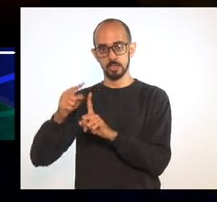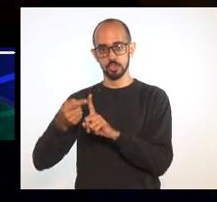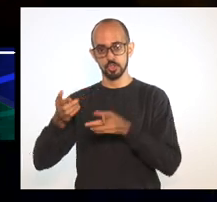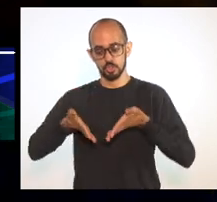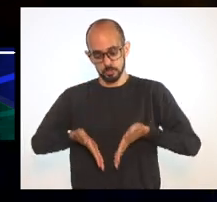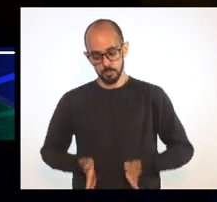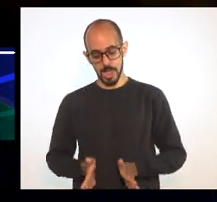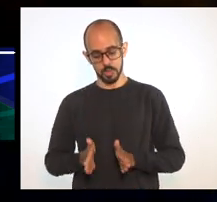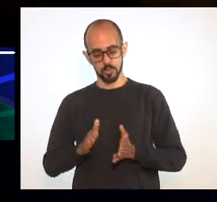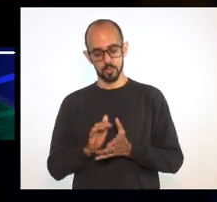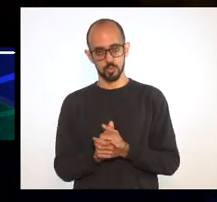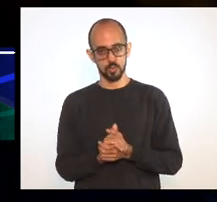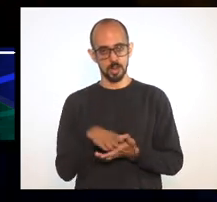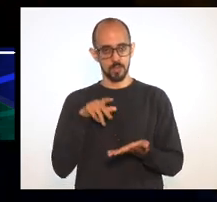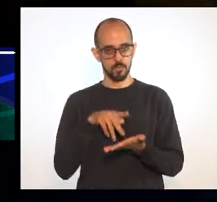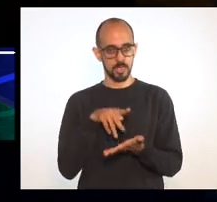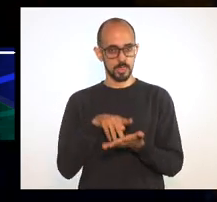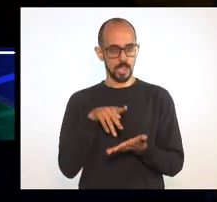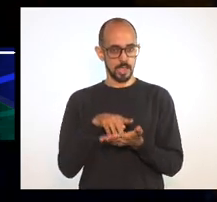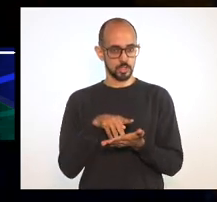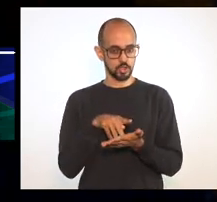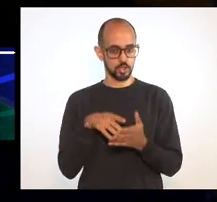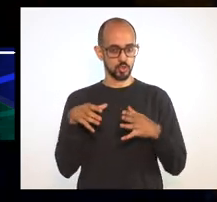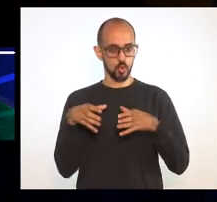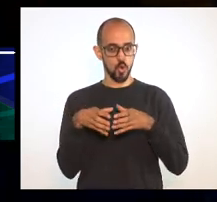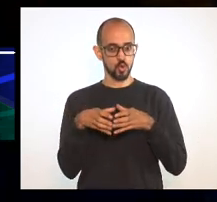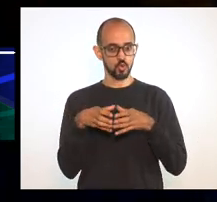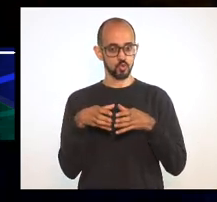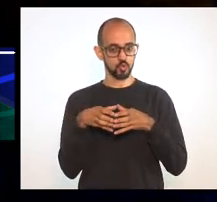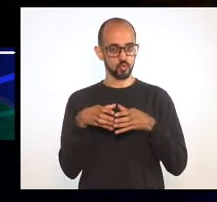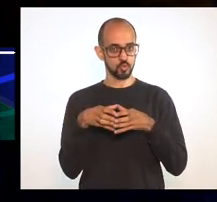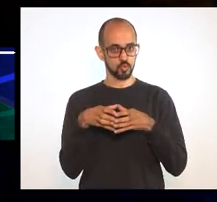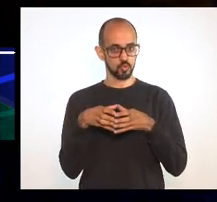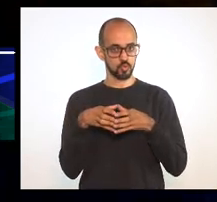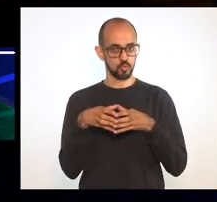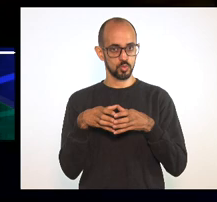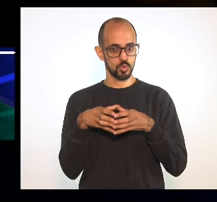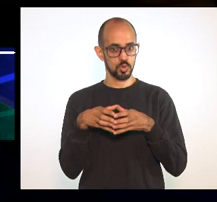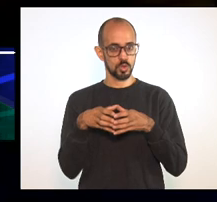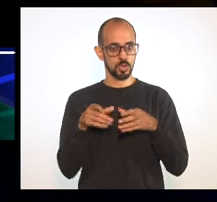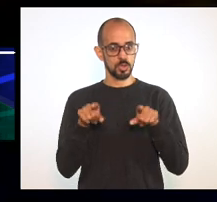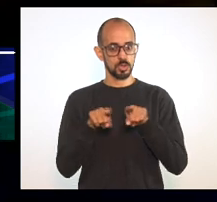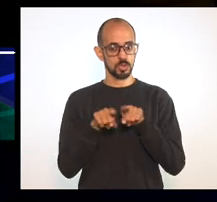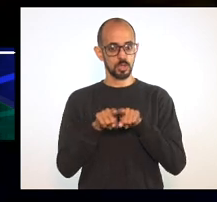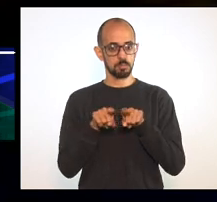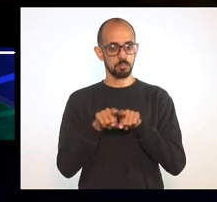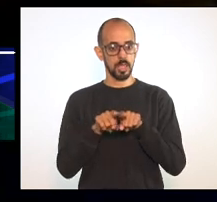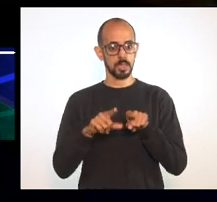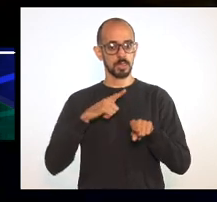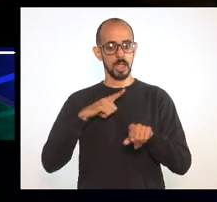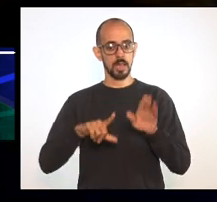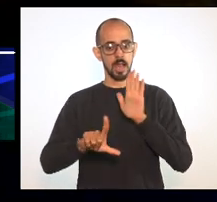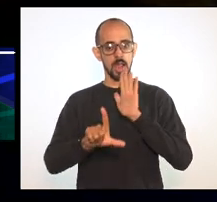Na verdade, esse conjunto, e também há na lei referências